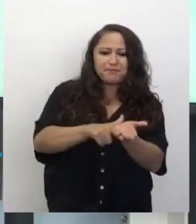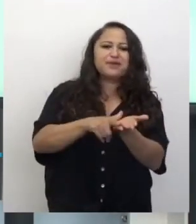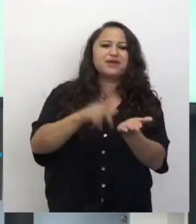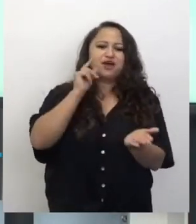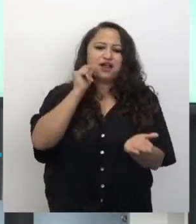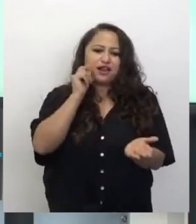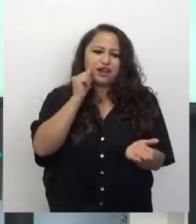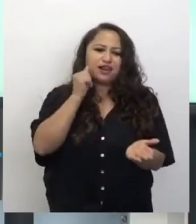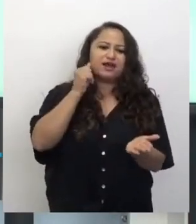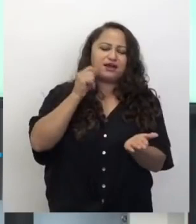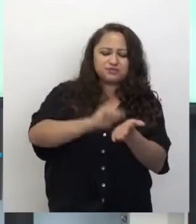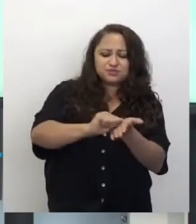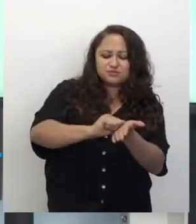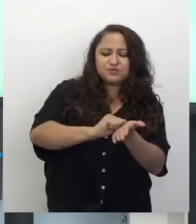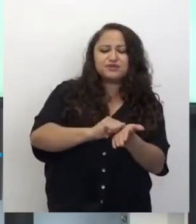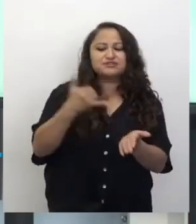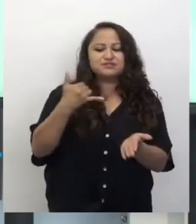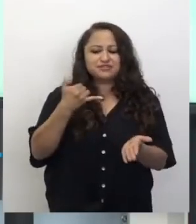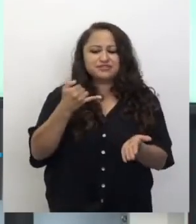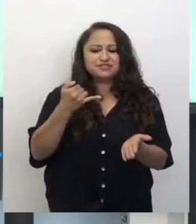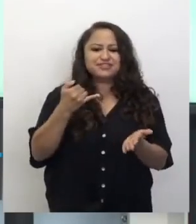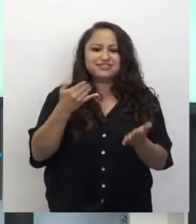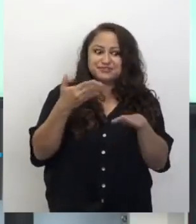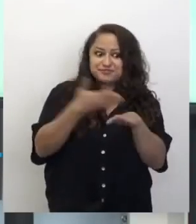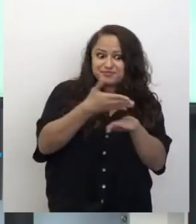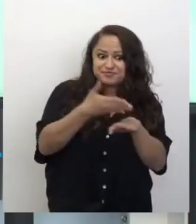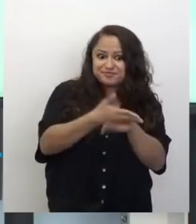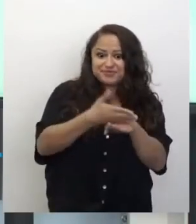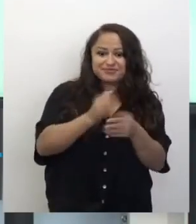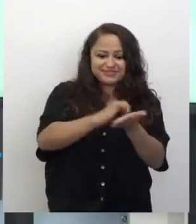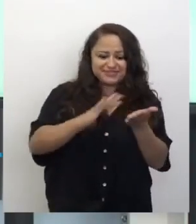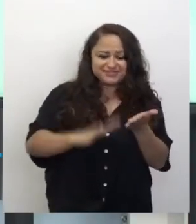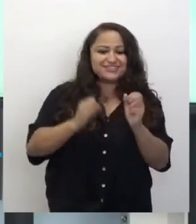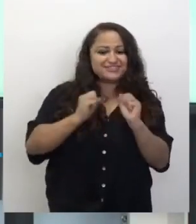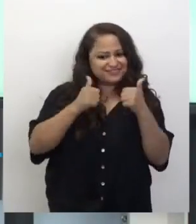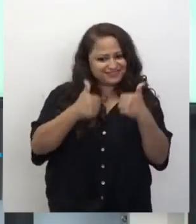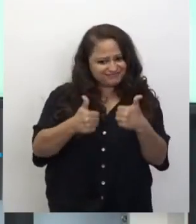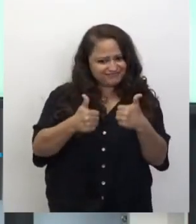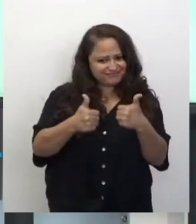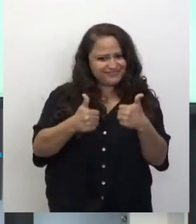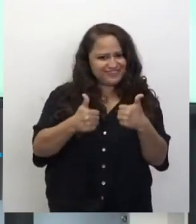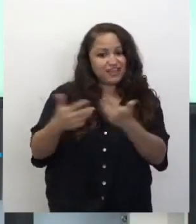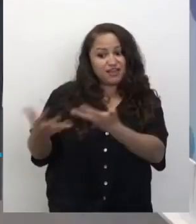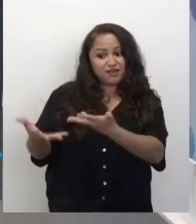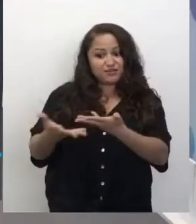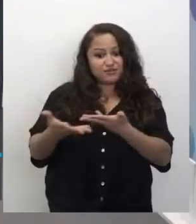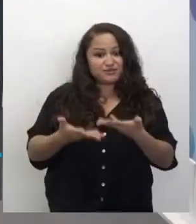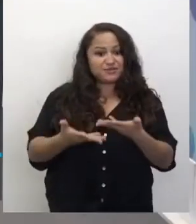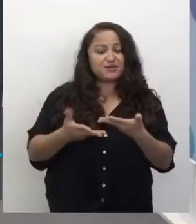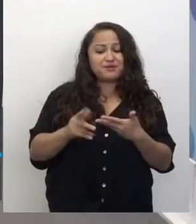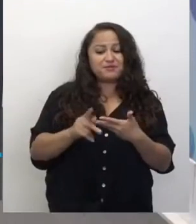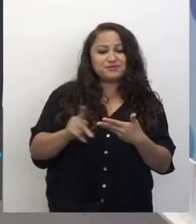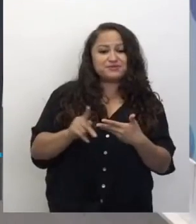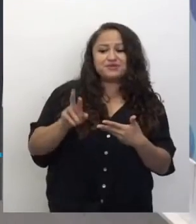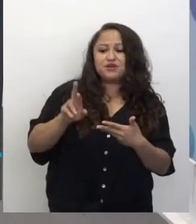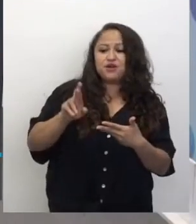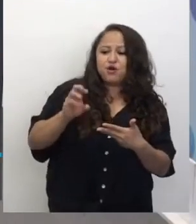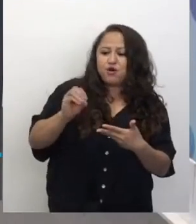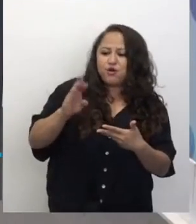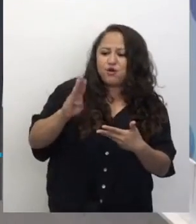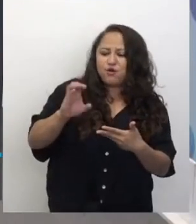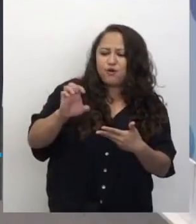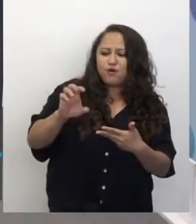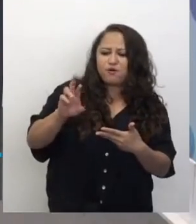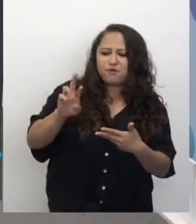lápis, borracha, caneta e participe das atividades, ok? Conto com a presença da professora Roberta para me ajudar nos chats de hoje.